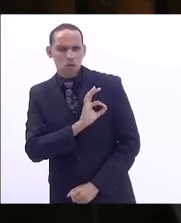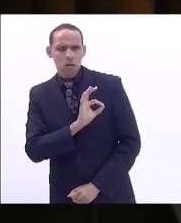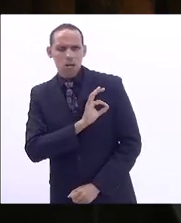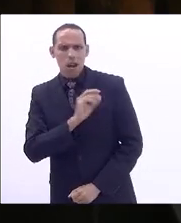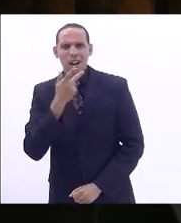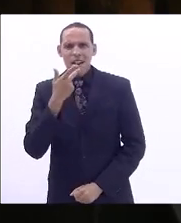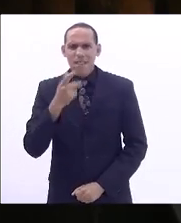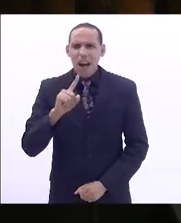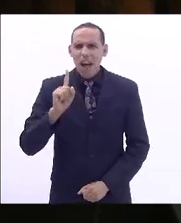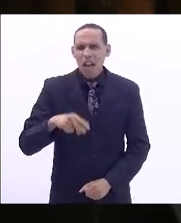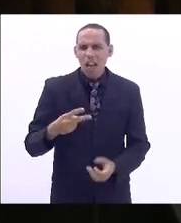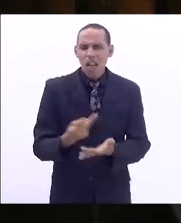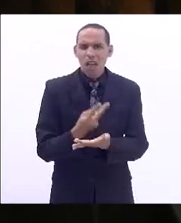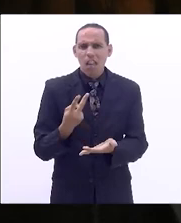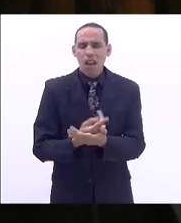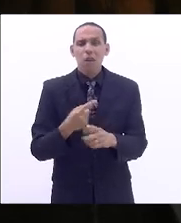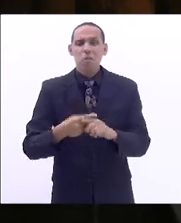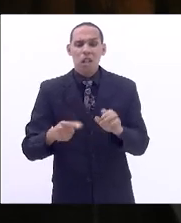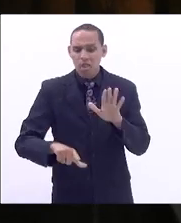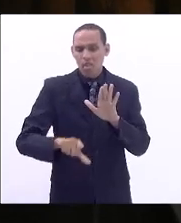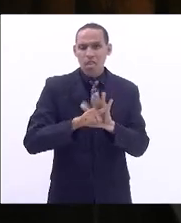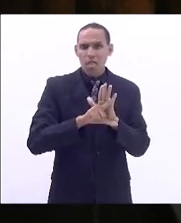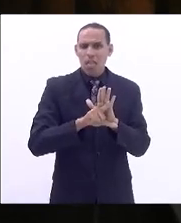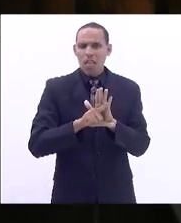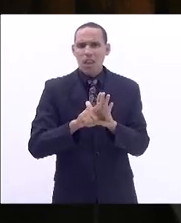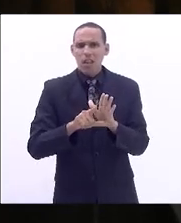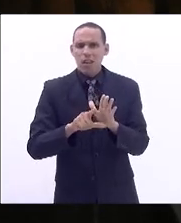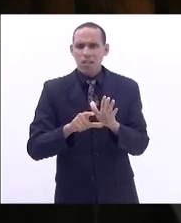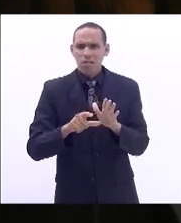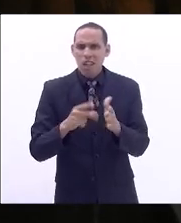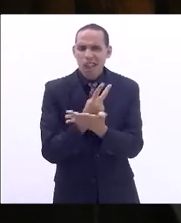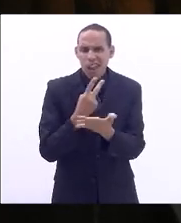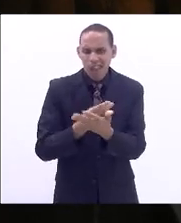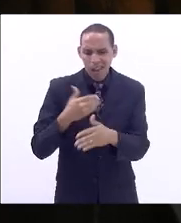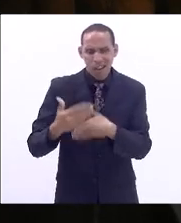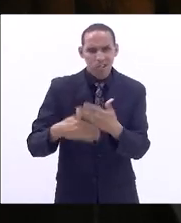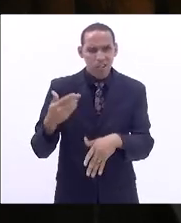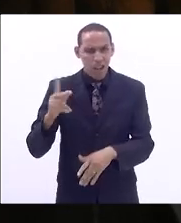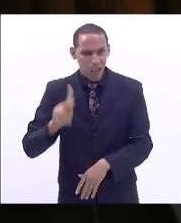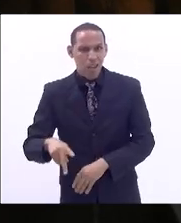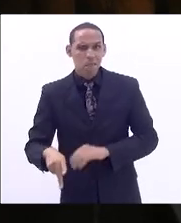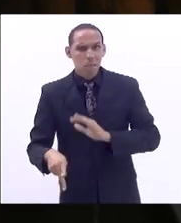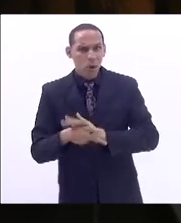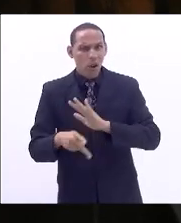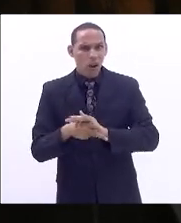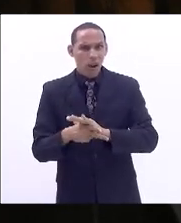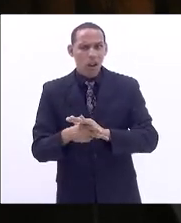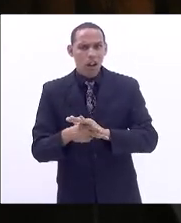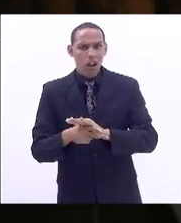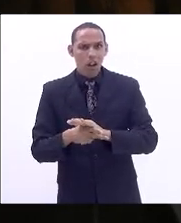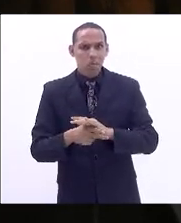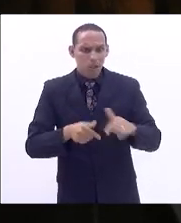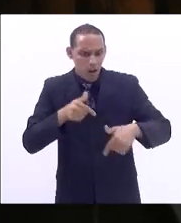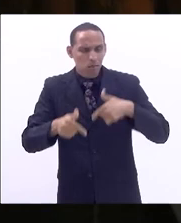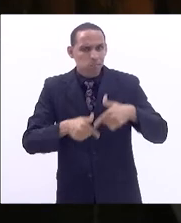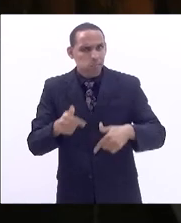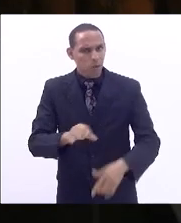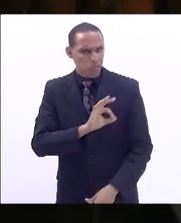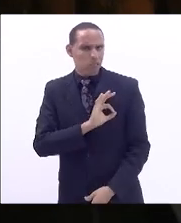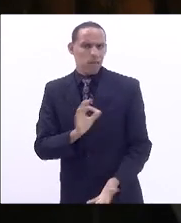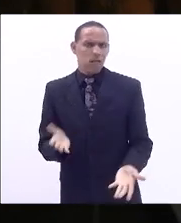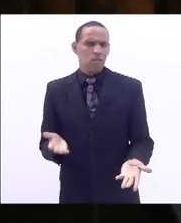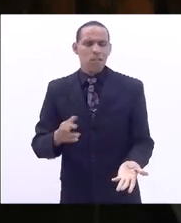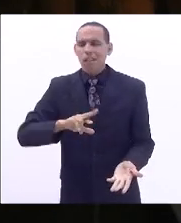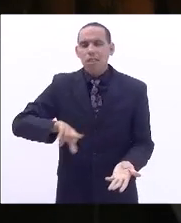contestada por força de uma lei como se o grande erro processual fosse fruto da atividade policial quando